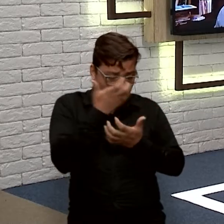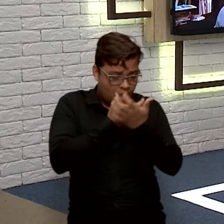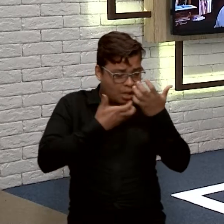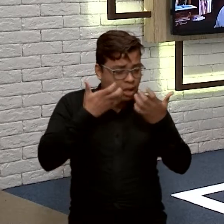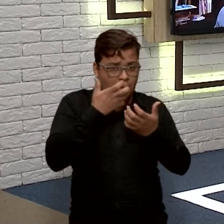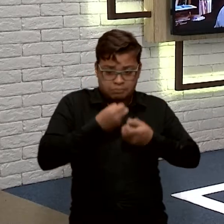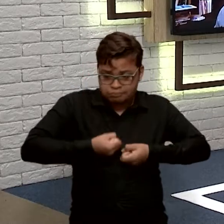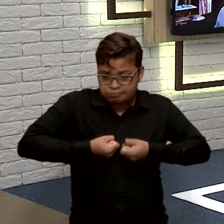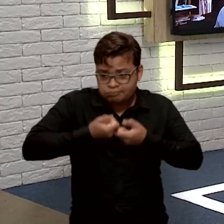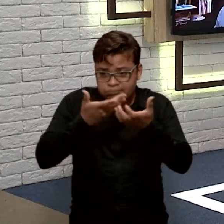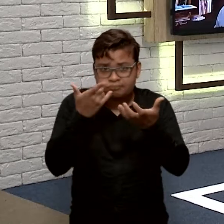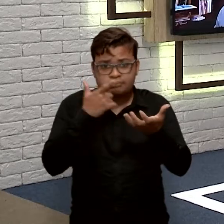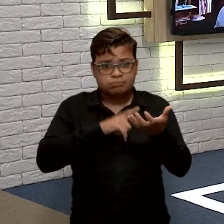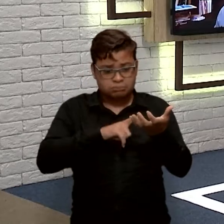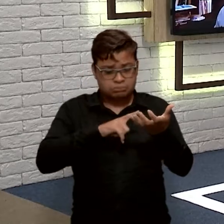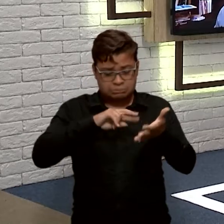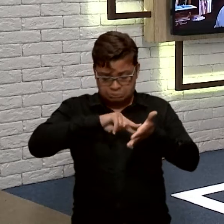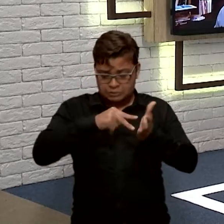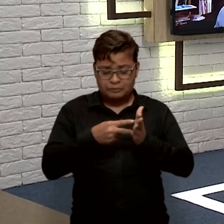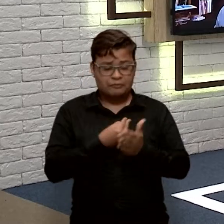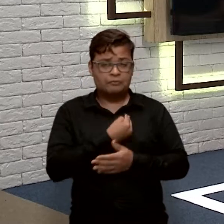pela música daquele jeito,